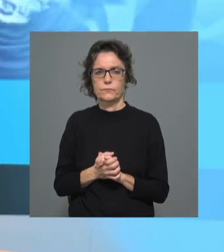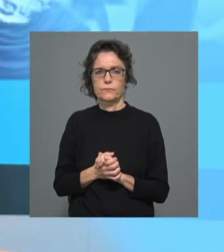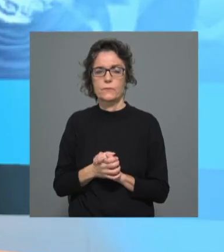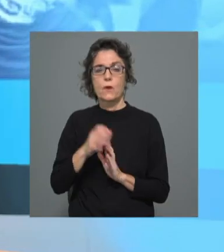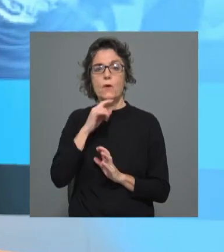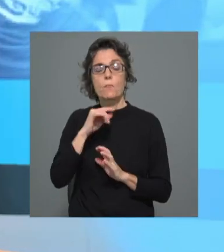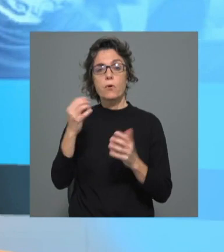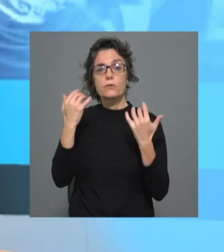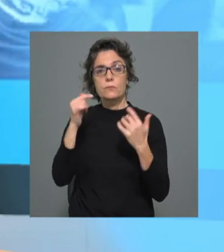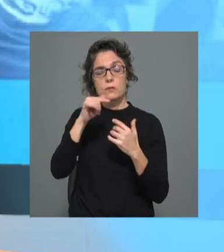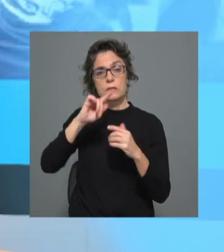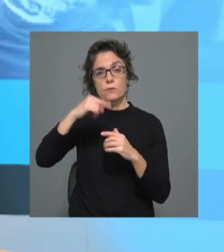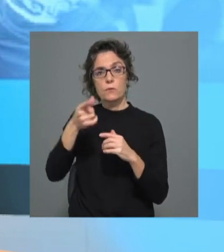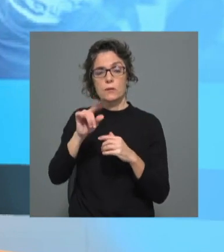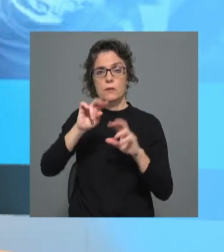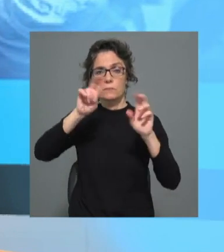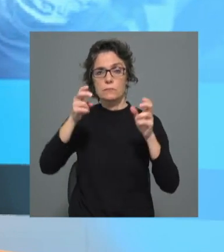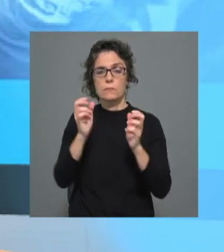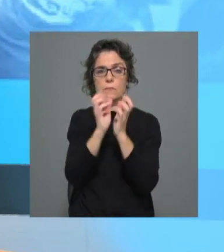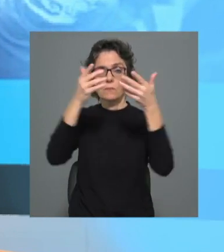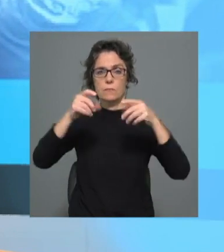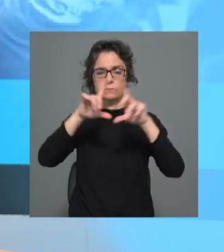Acompanhe estas e outras notícias no portal